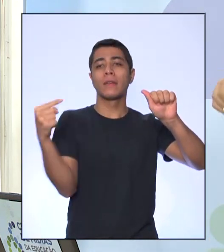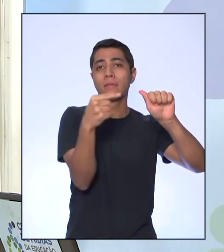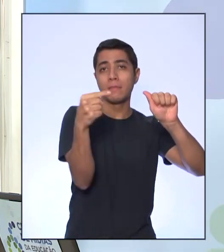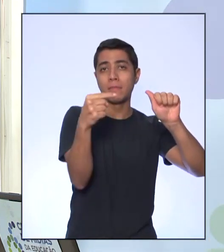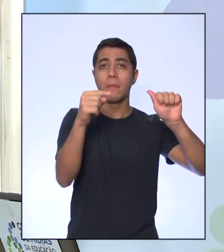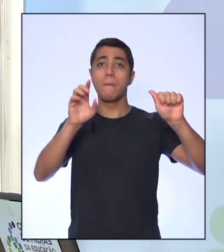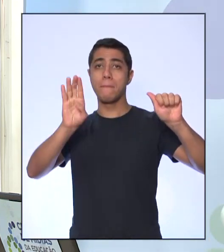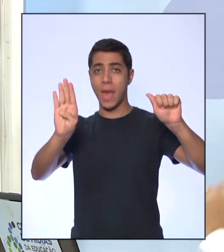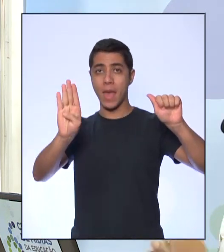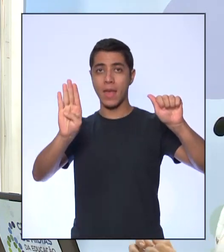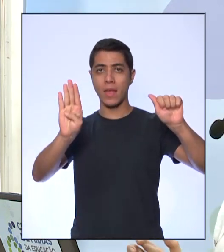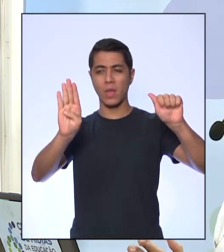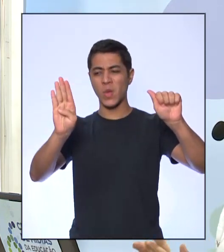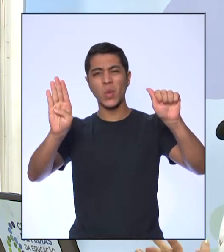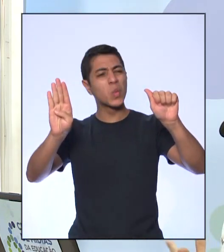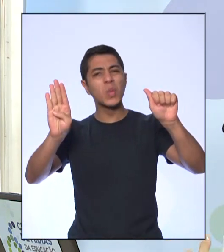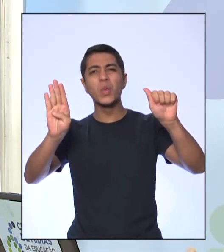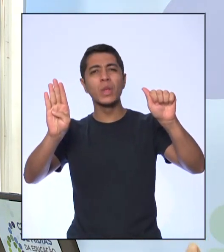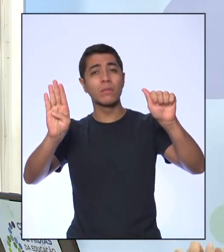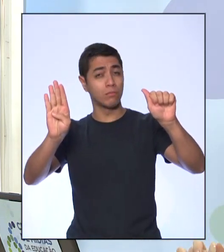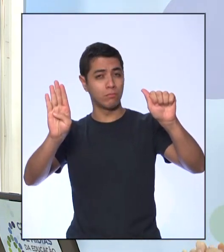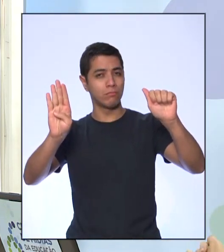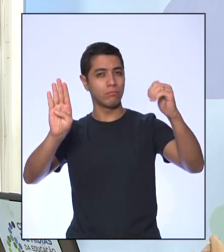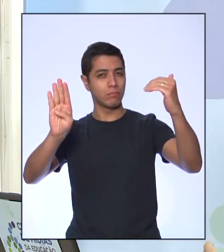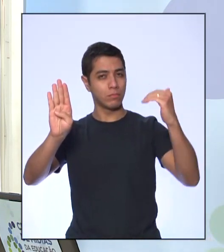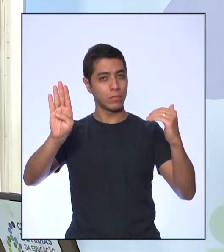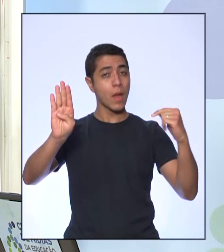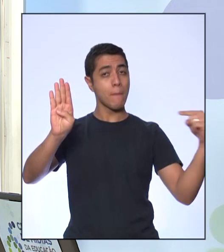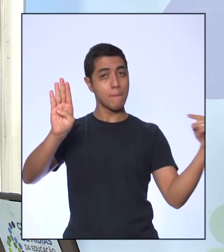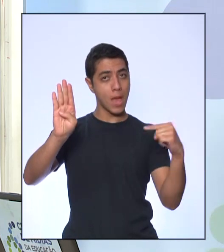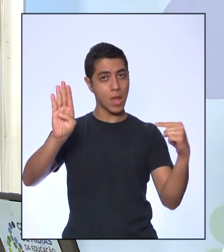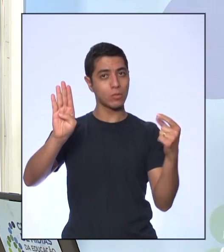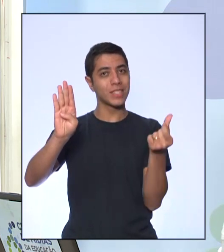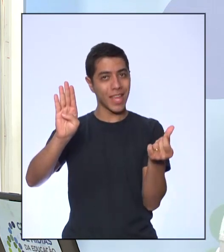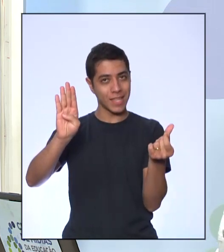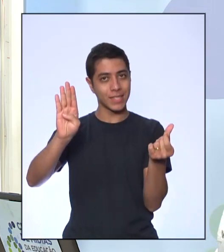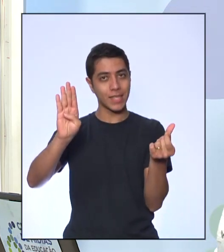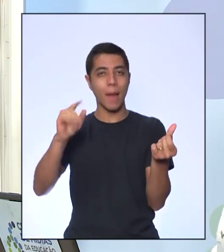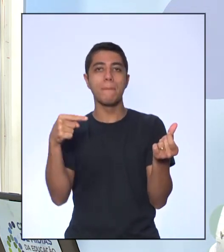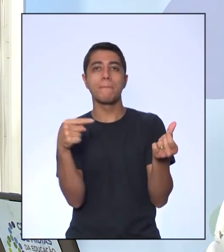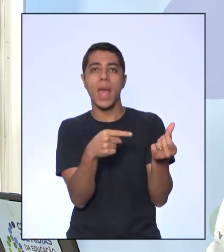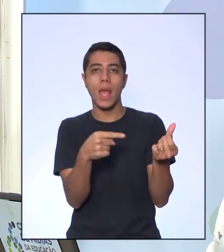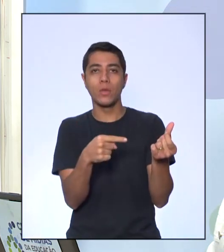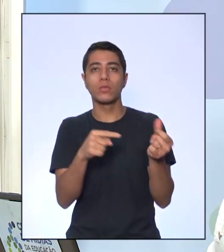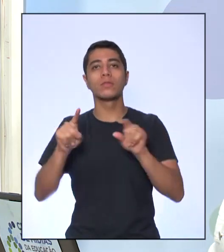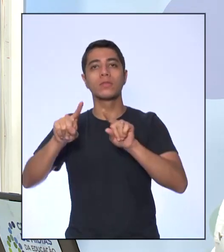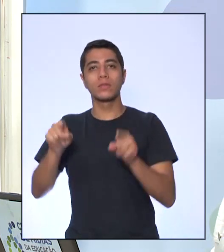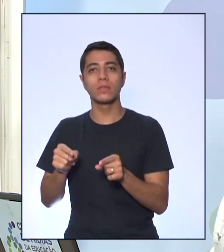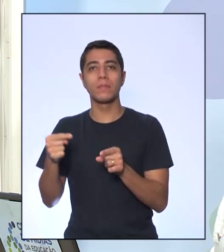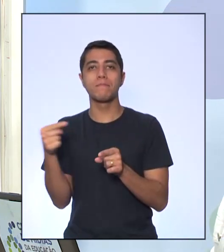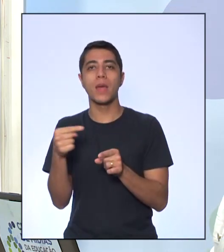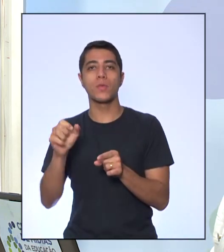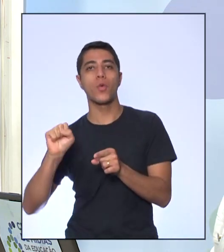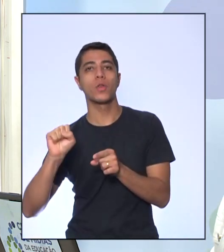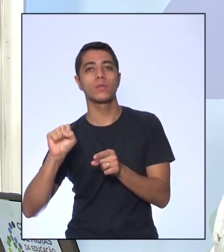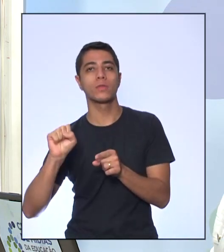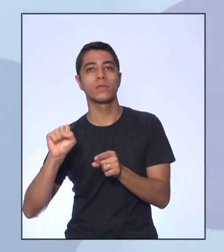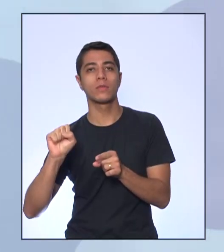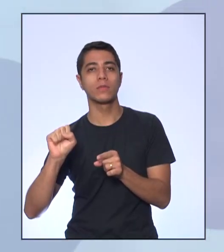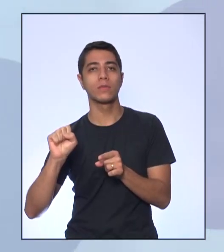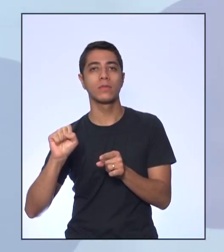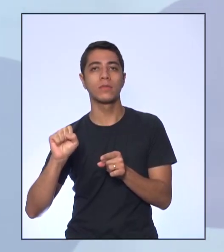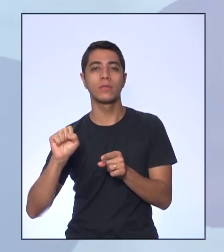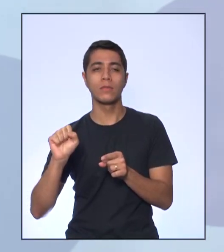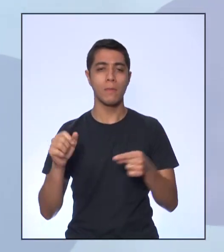tenho menos 6 menos menos 8. Então, dá menos 6 mais